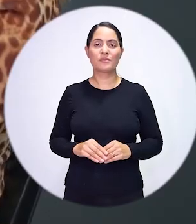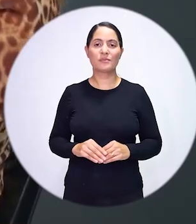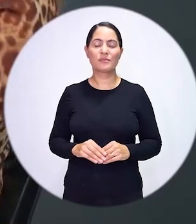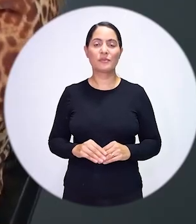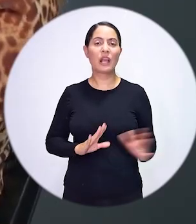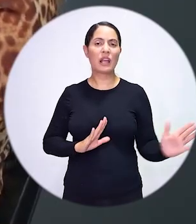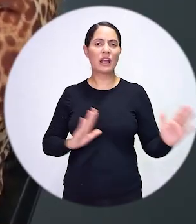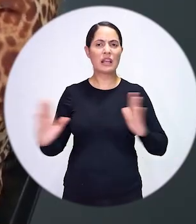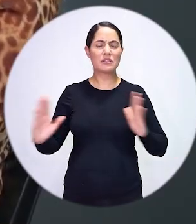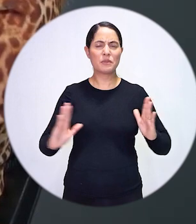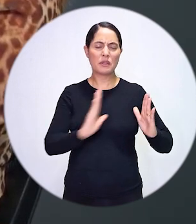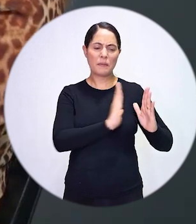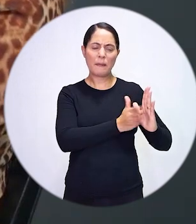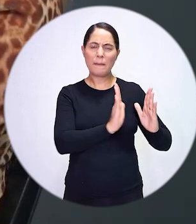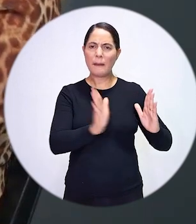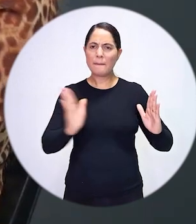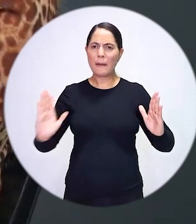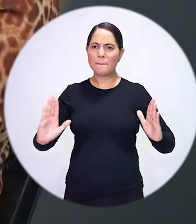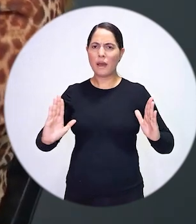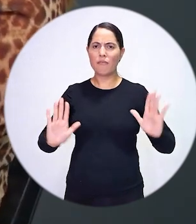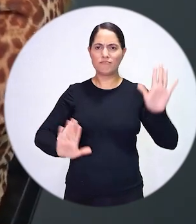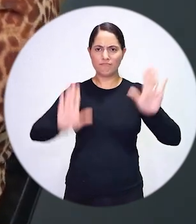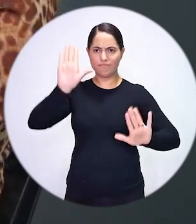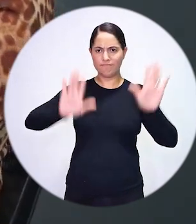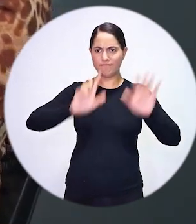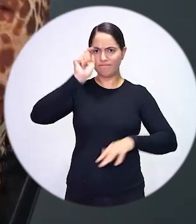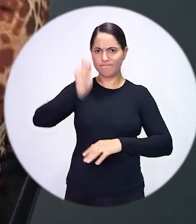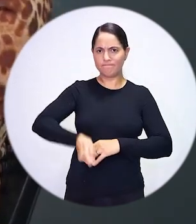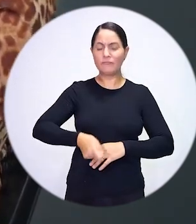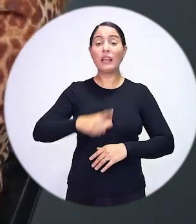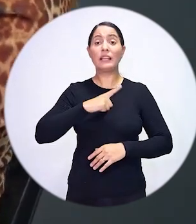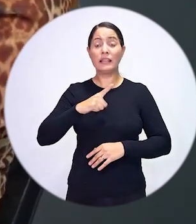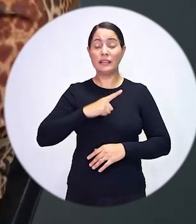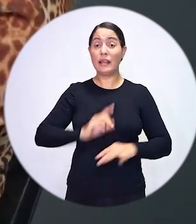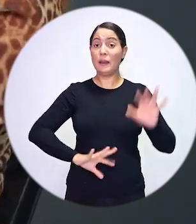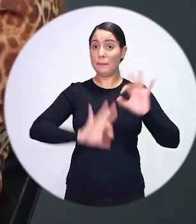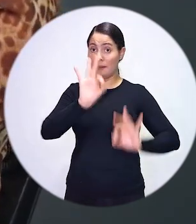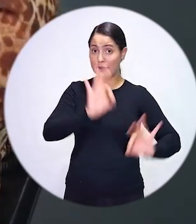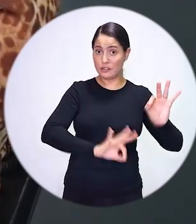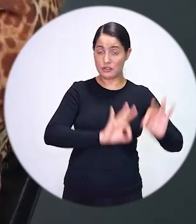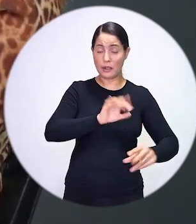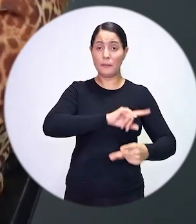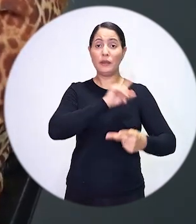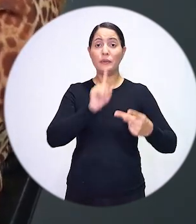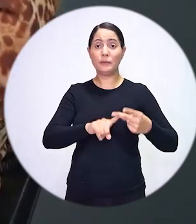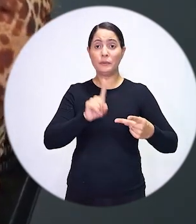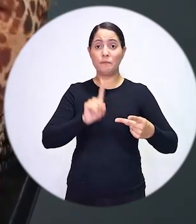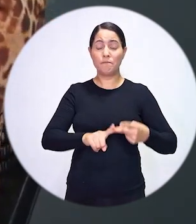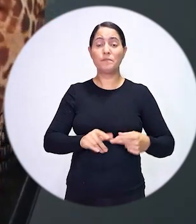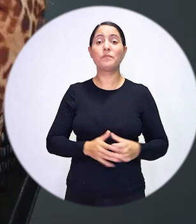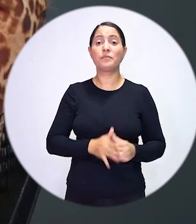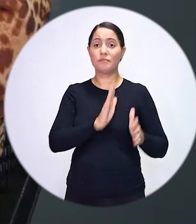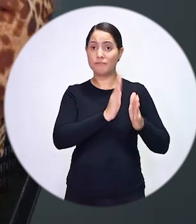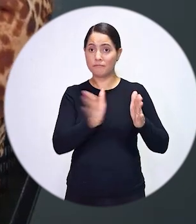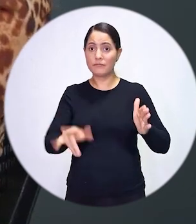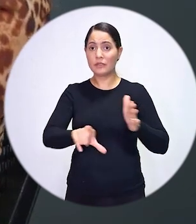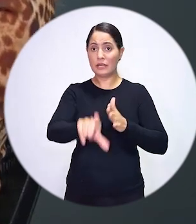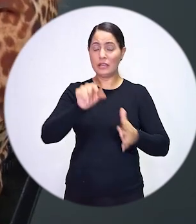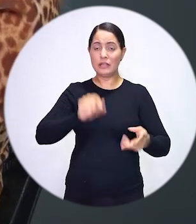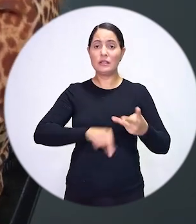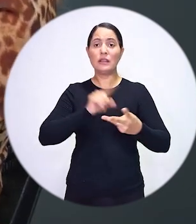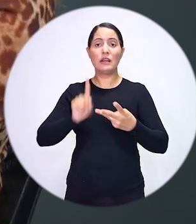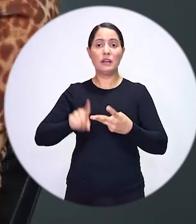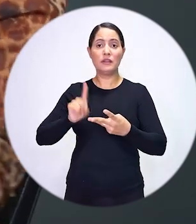Faz um processo licitatório. A gente tem planejamento, que é a fase lá de instrução, fase de seleção e fase de execução contratual, que é a